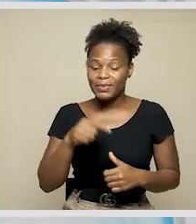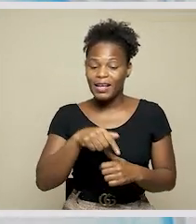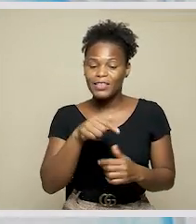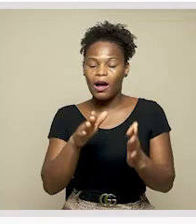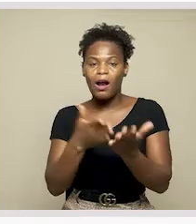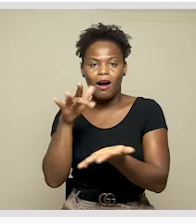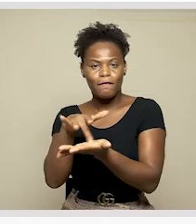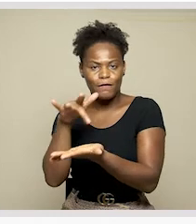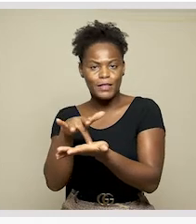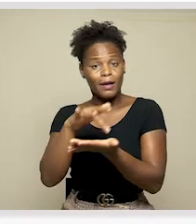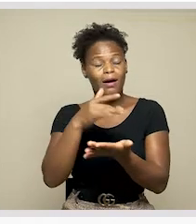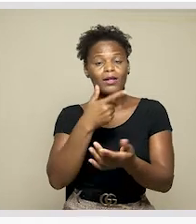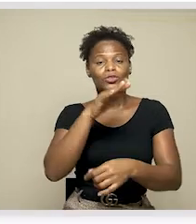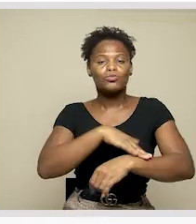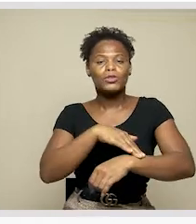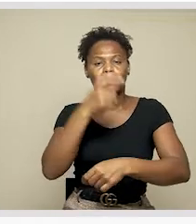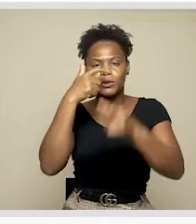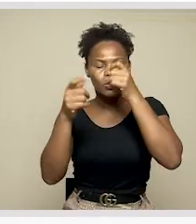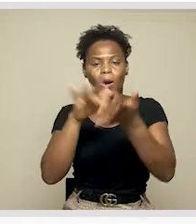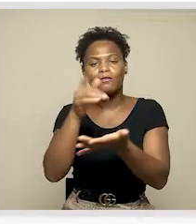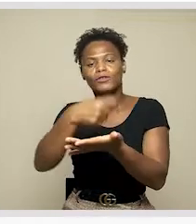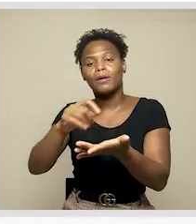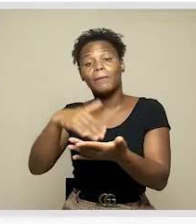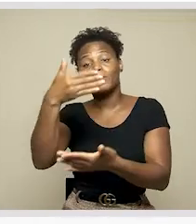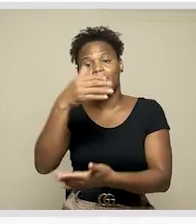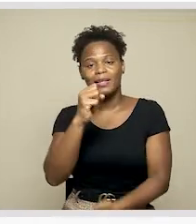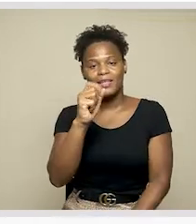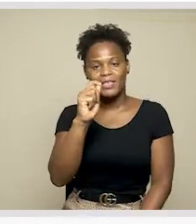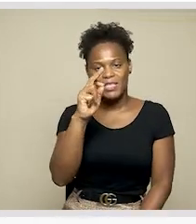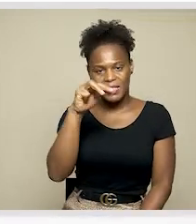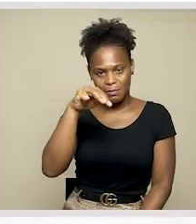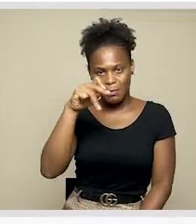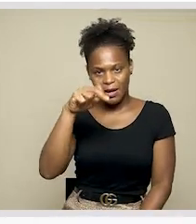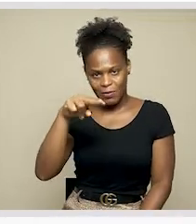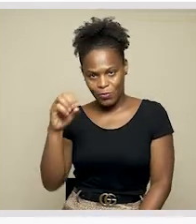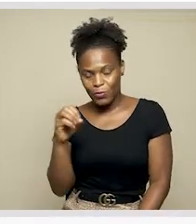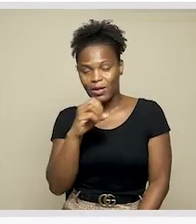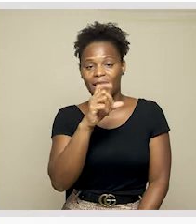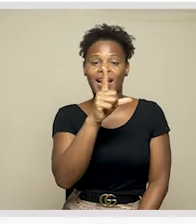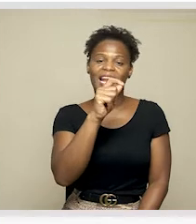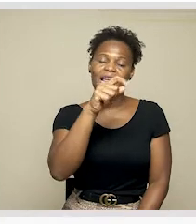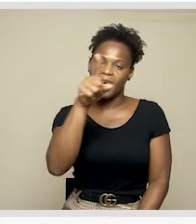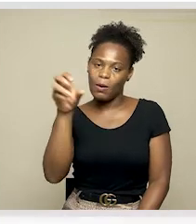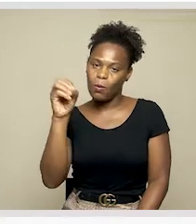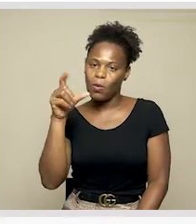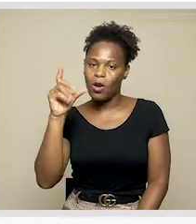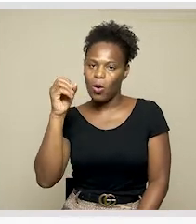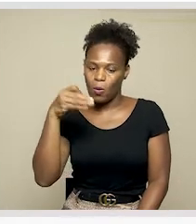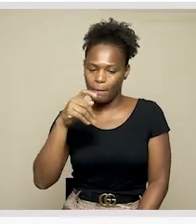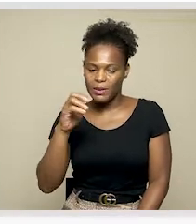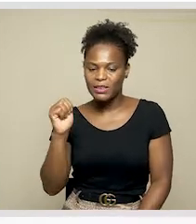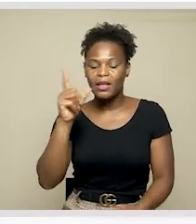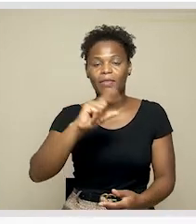Nessa revista, os principais autores foram Germano Almeida, Leão Lopes e Rui Figueiredo.